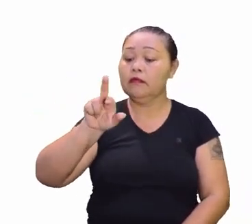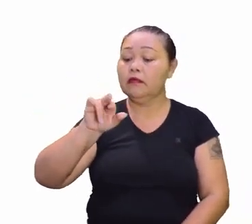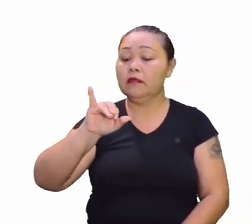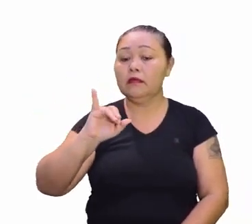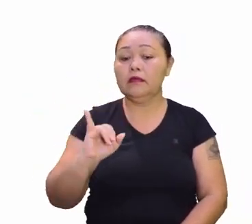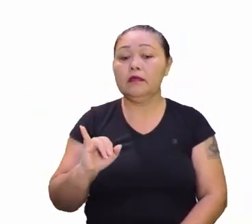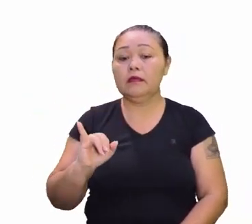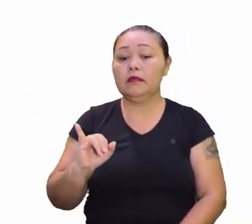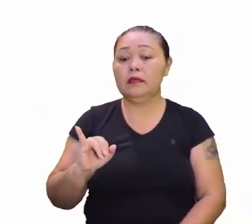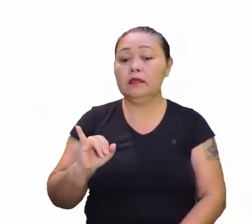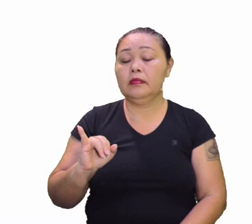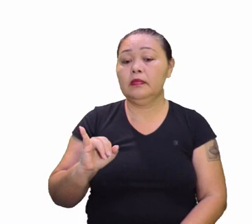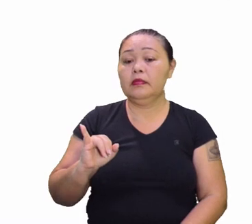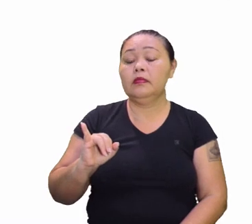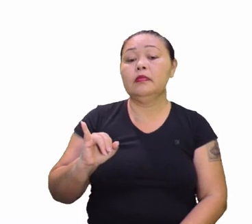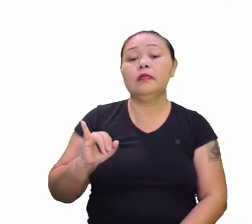Jamari.